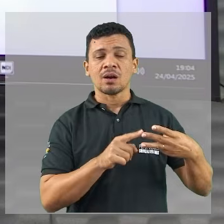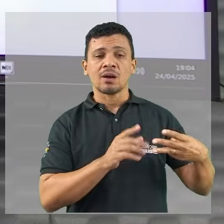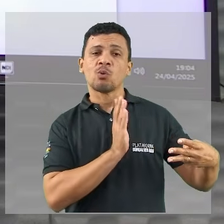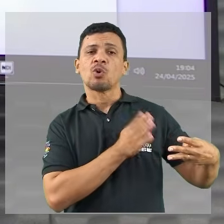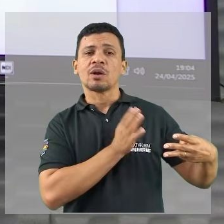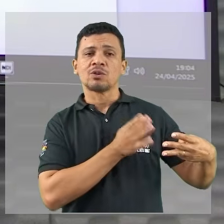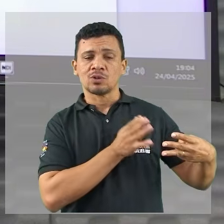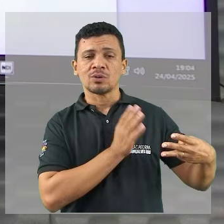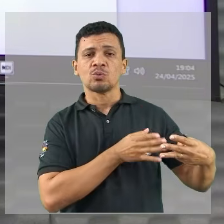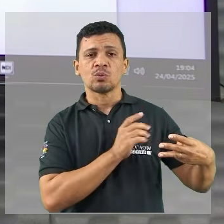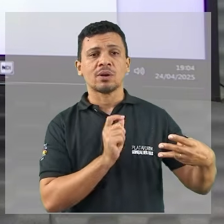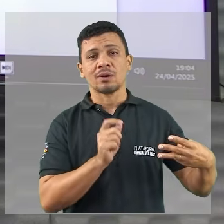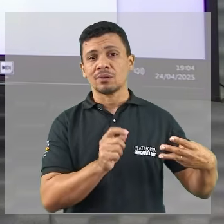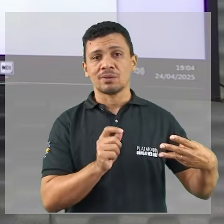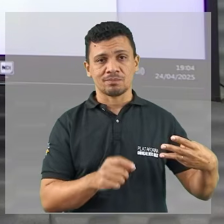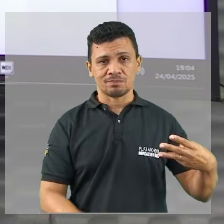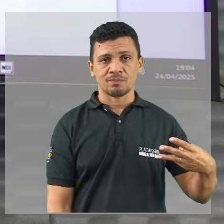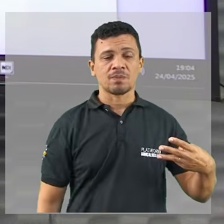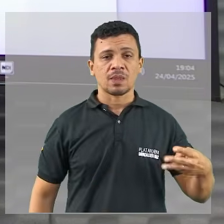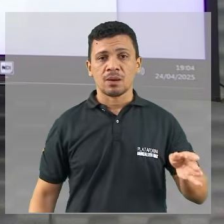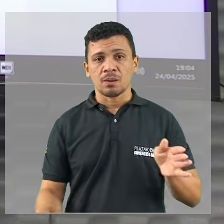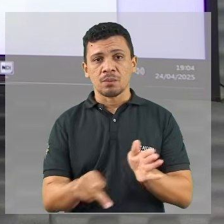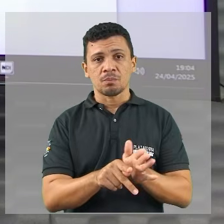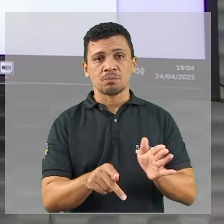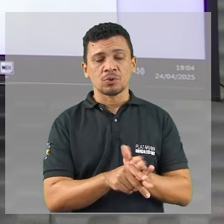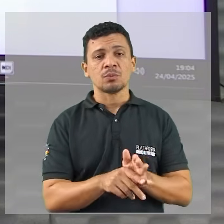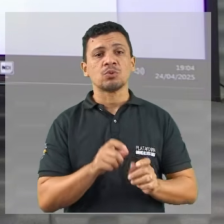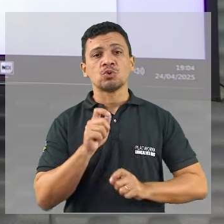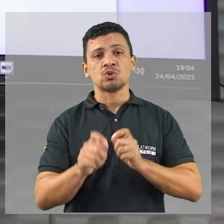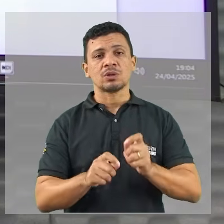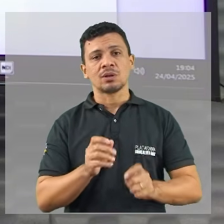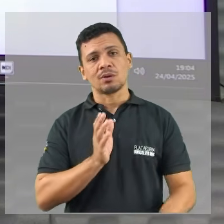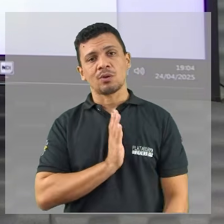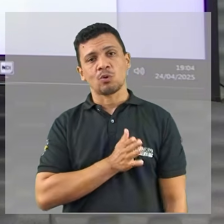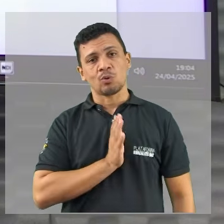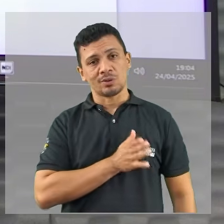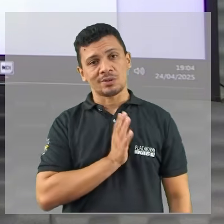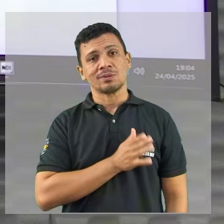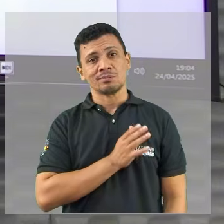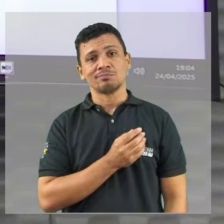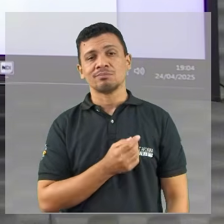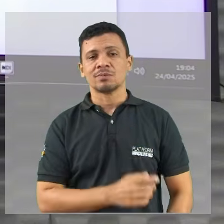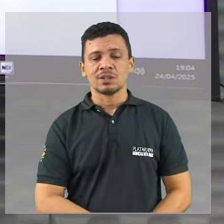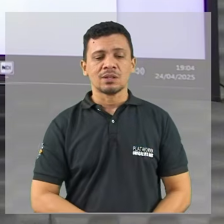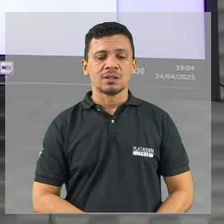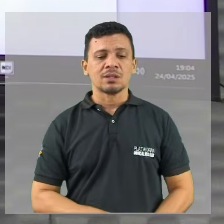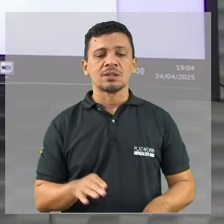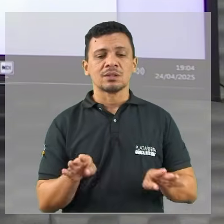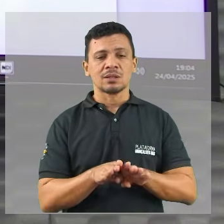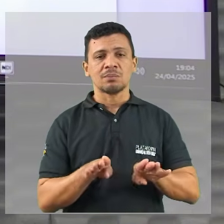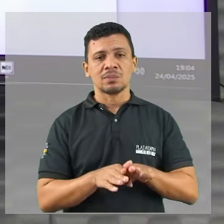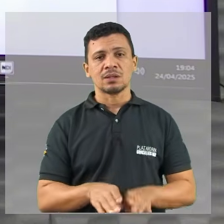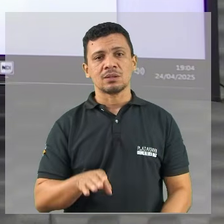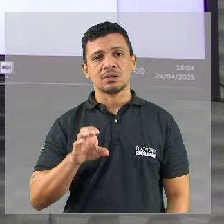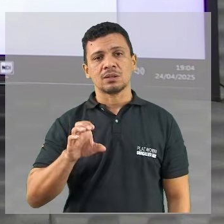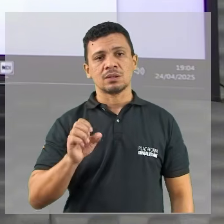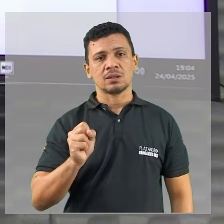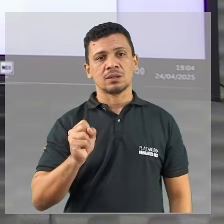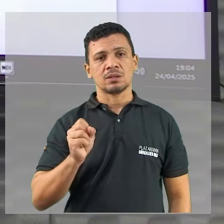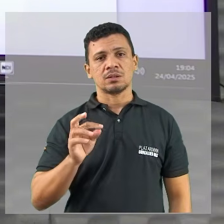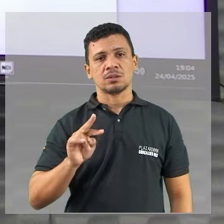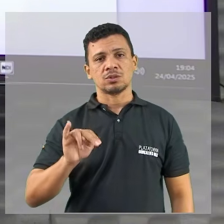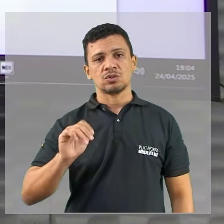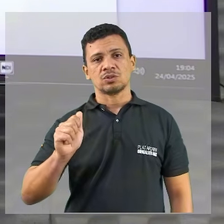cardíaco, ele vai ser o músculo do miocárdio, o músculo do nosso coração. Ele é estriado também porque ele